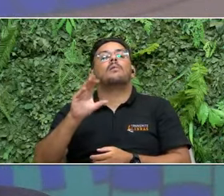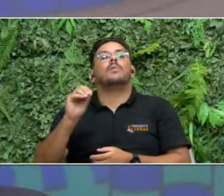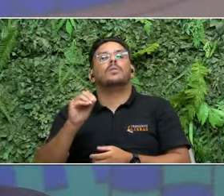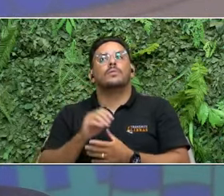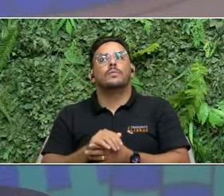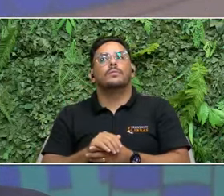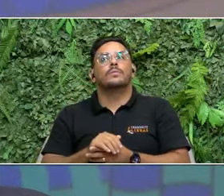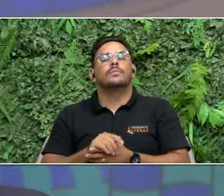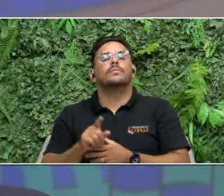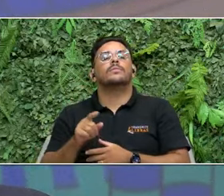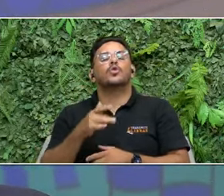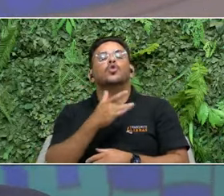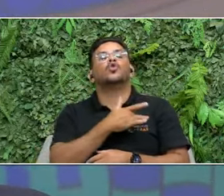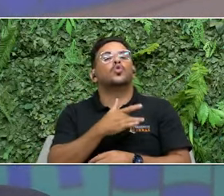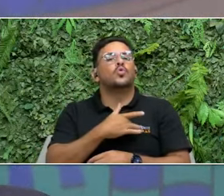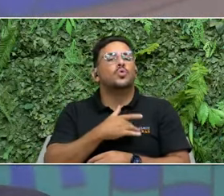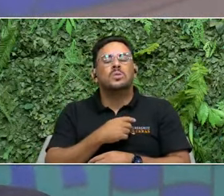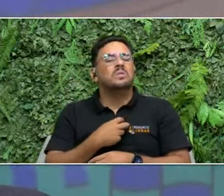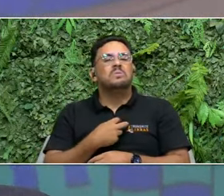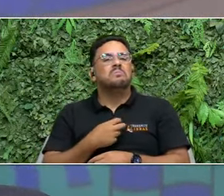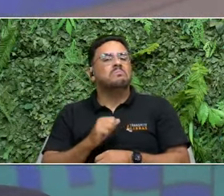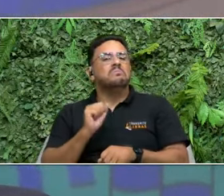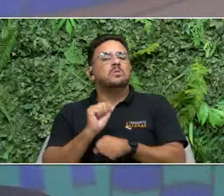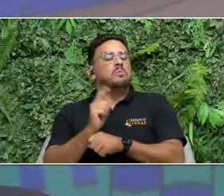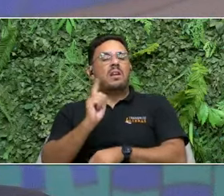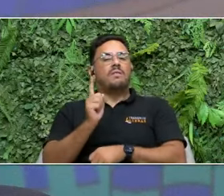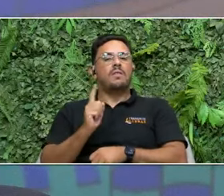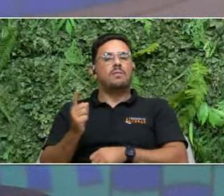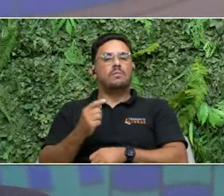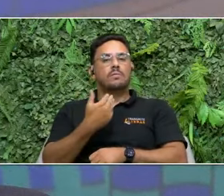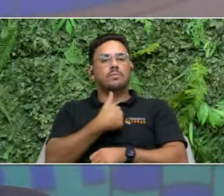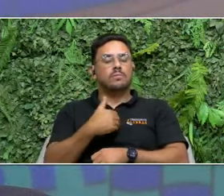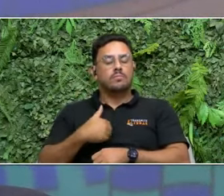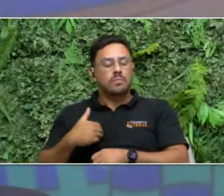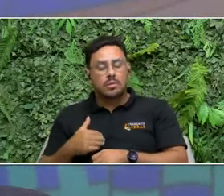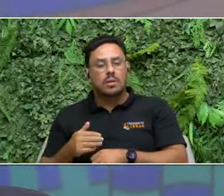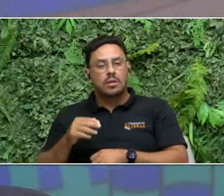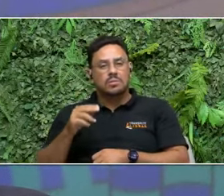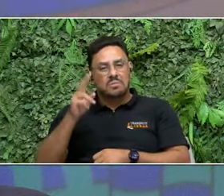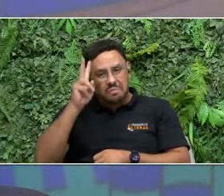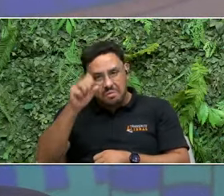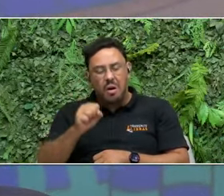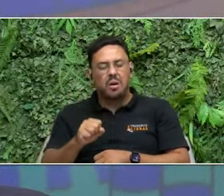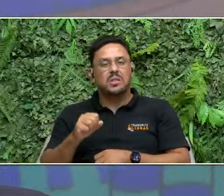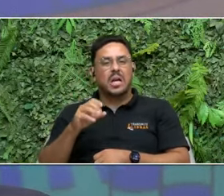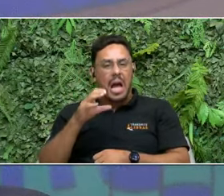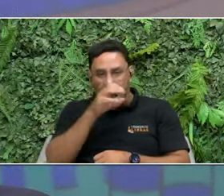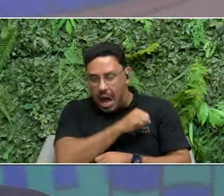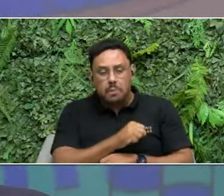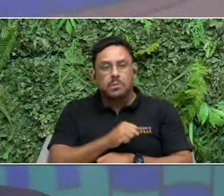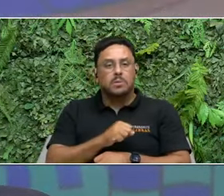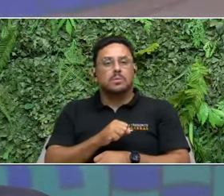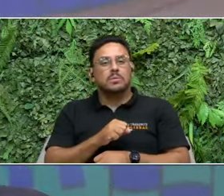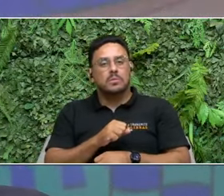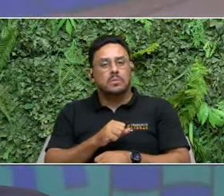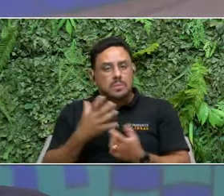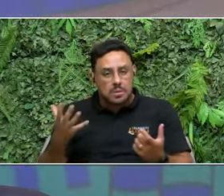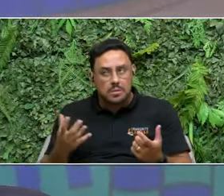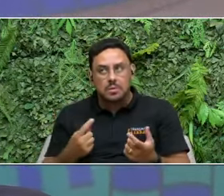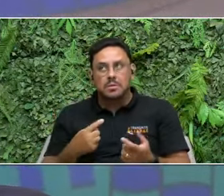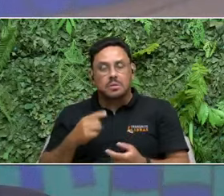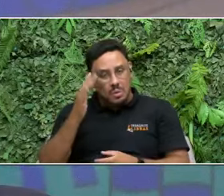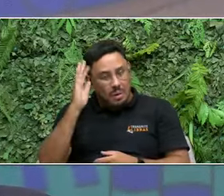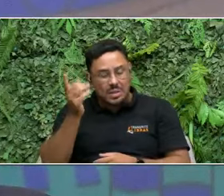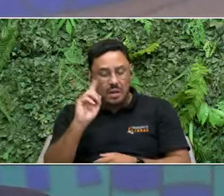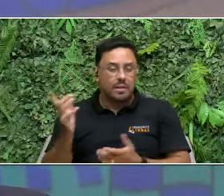cabido Cruzeiro não esperava um Atlético com velocidade com essa agressividade não era não era de se